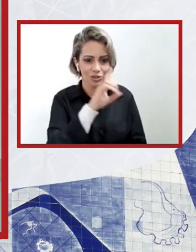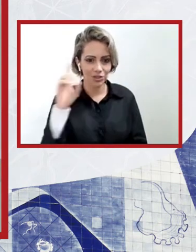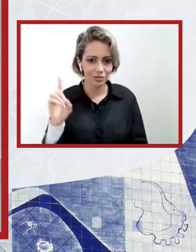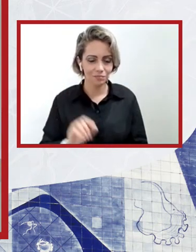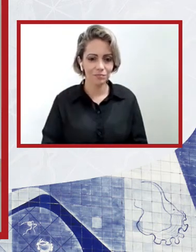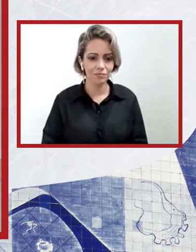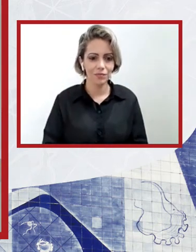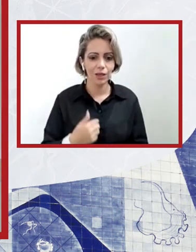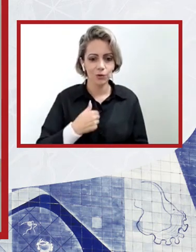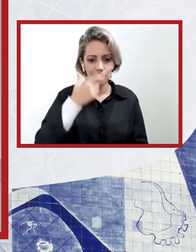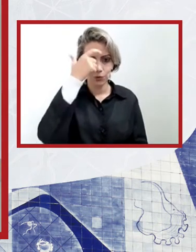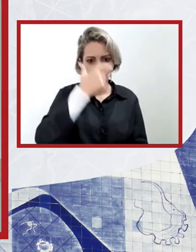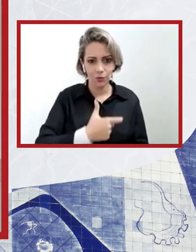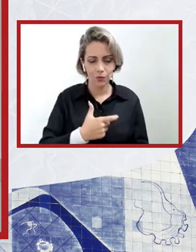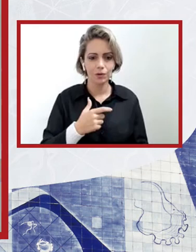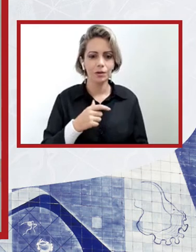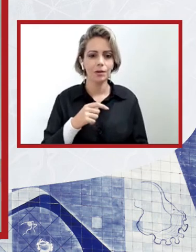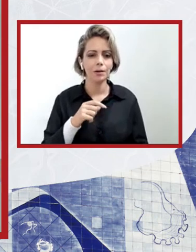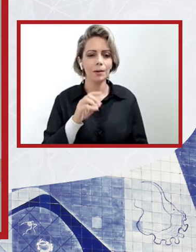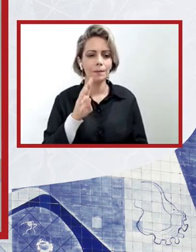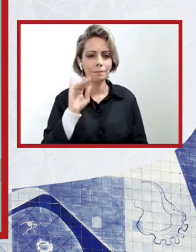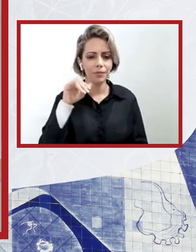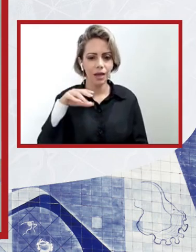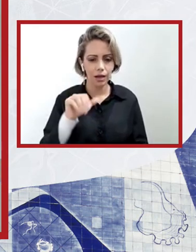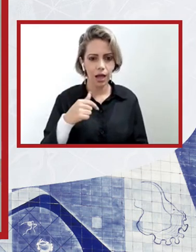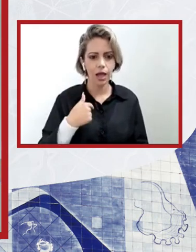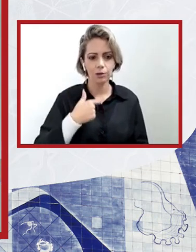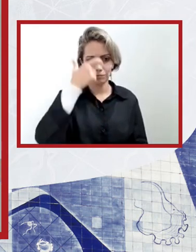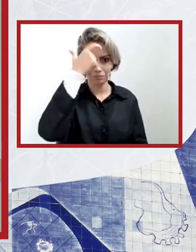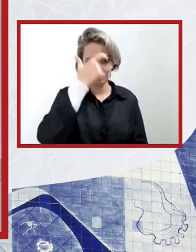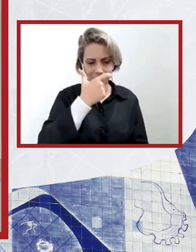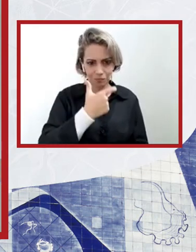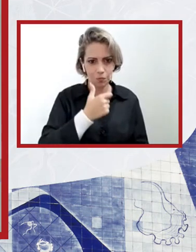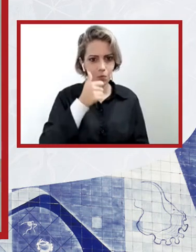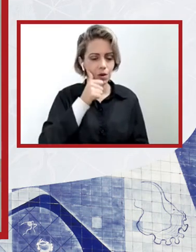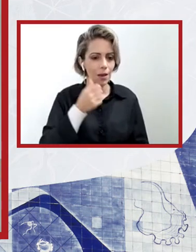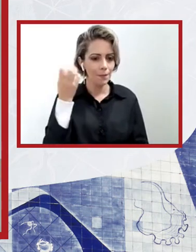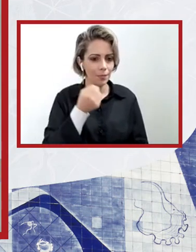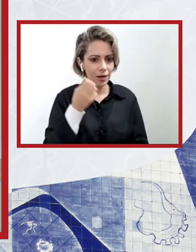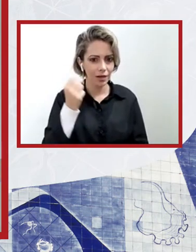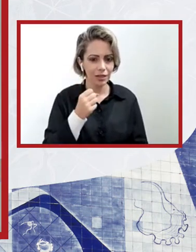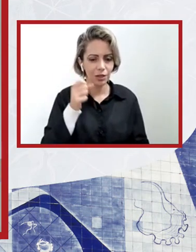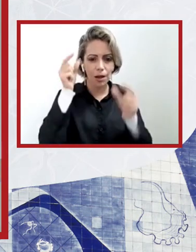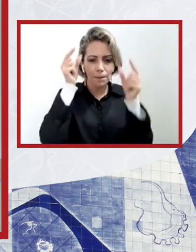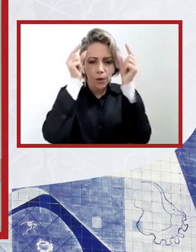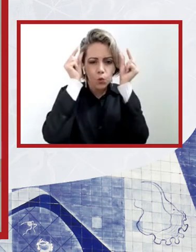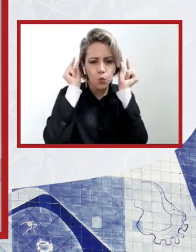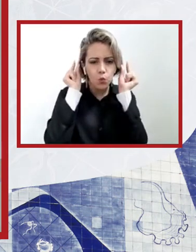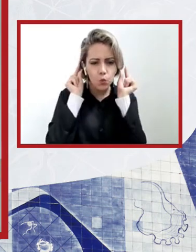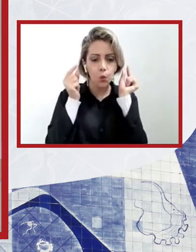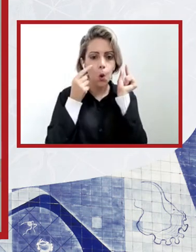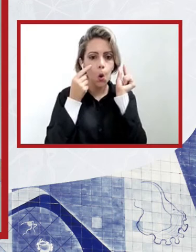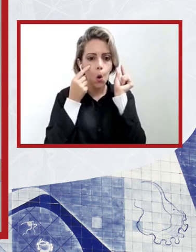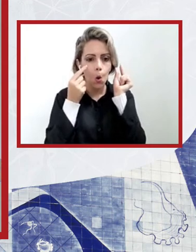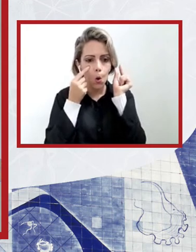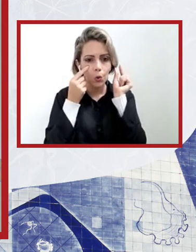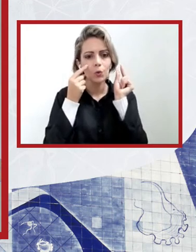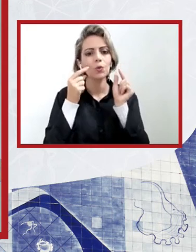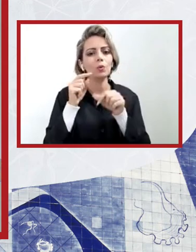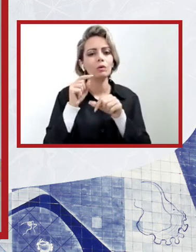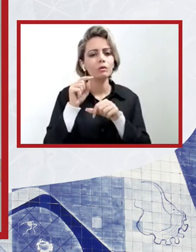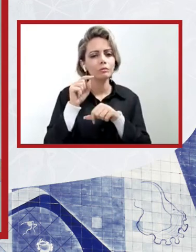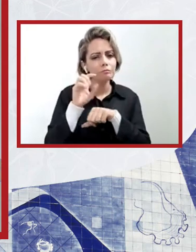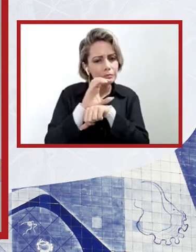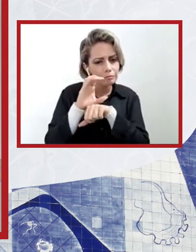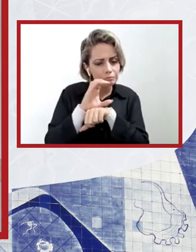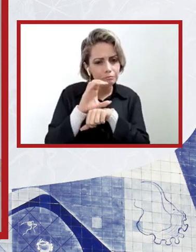Eu sou a Bianca, sou uma mulher branca. Eu tenho cabelos castanhos bem curtinhos, olhos castanhos também. Estou aqui no escritório